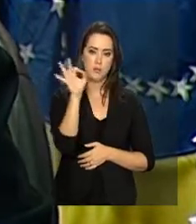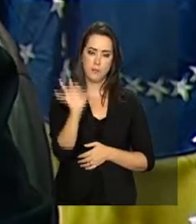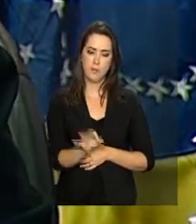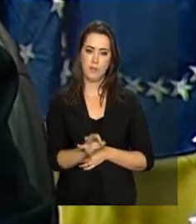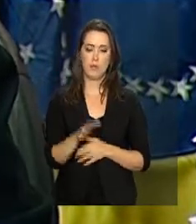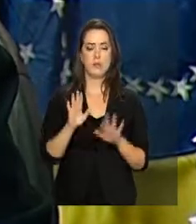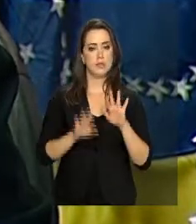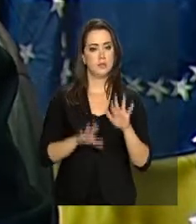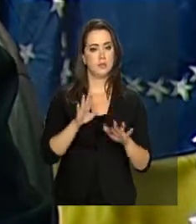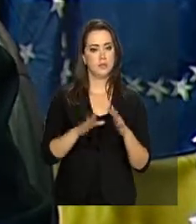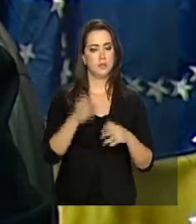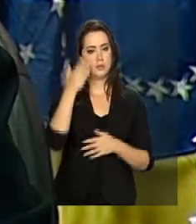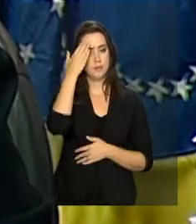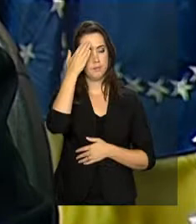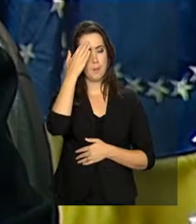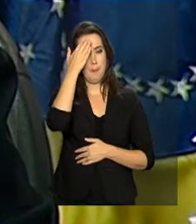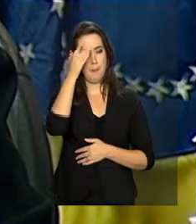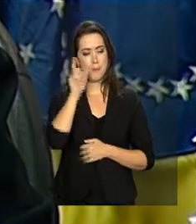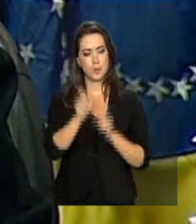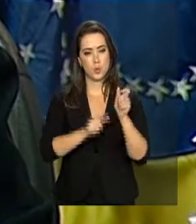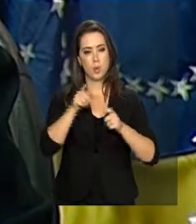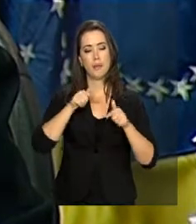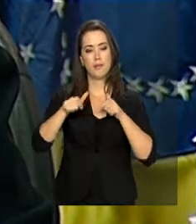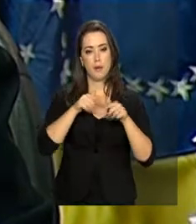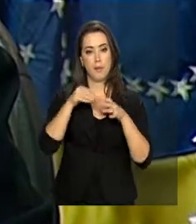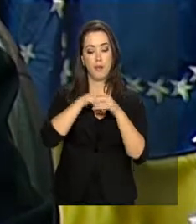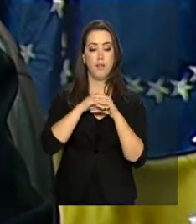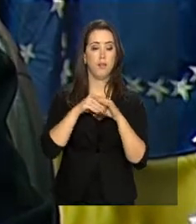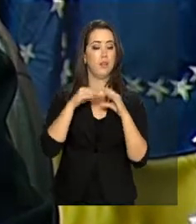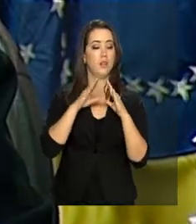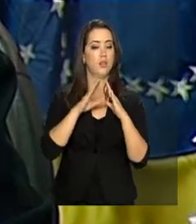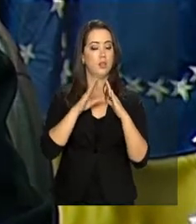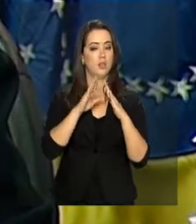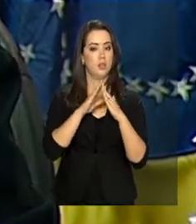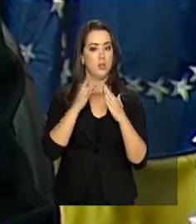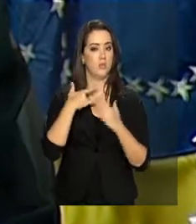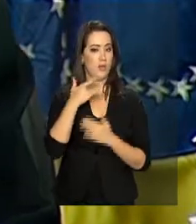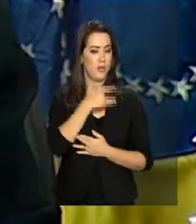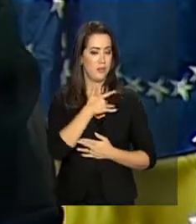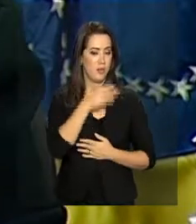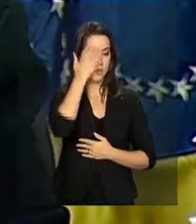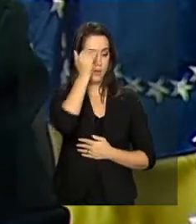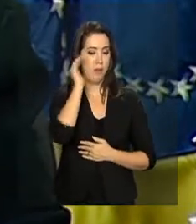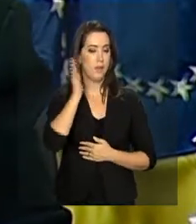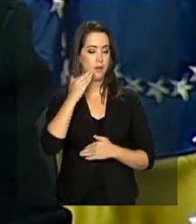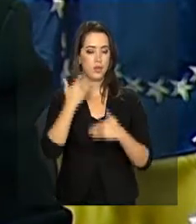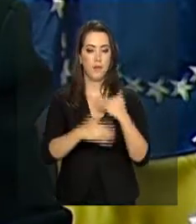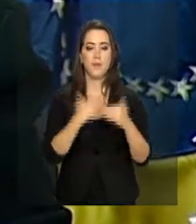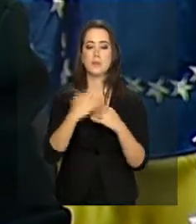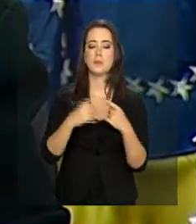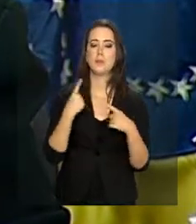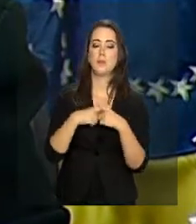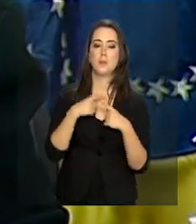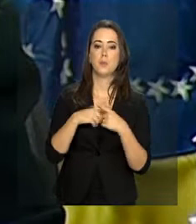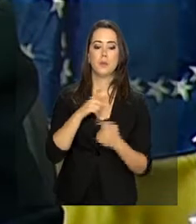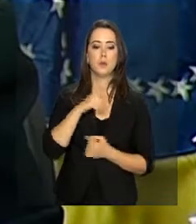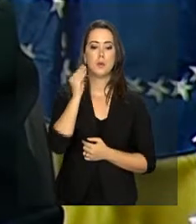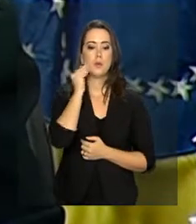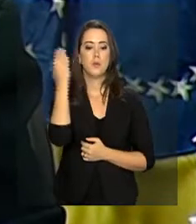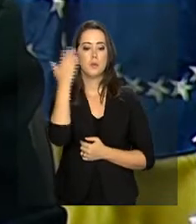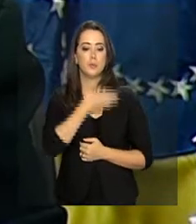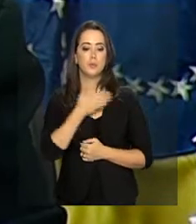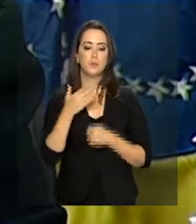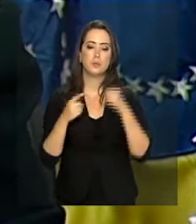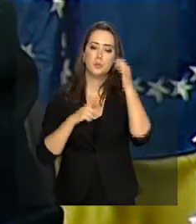sabe quem trabalha no serviço de saúde sabe que isso foi um grande avanço e isso é graças à testagem rápida